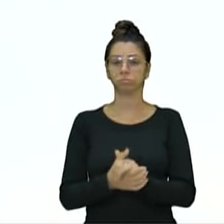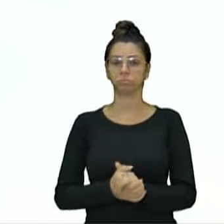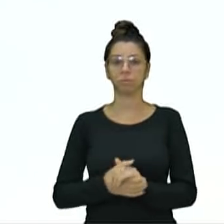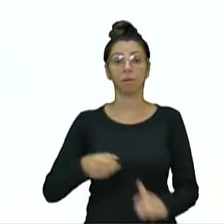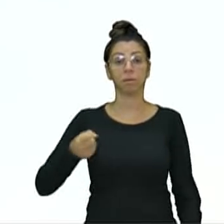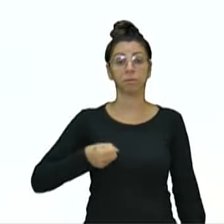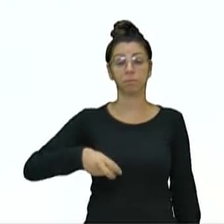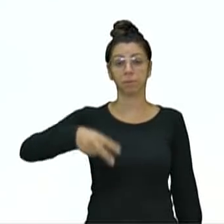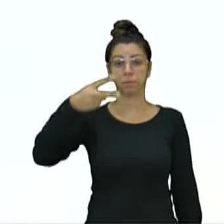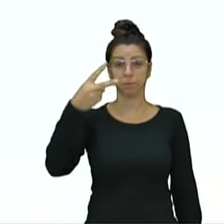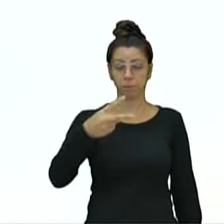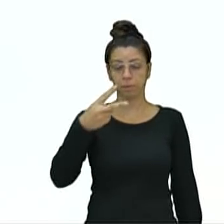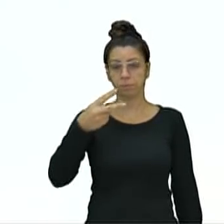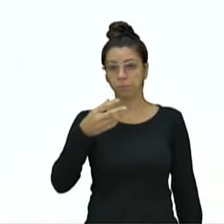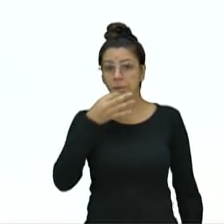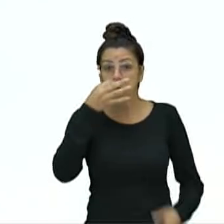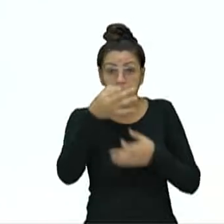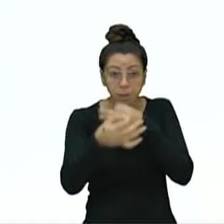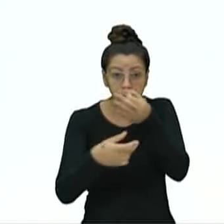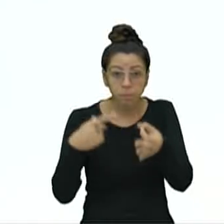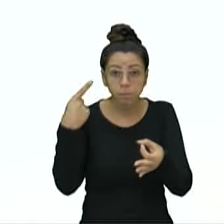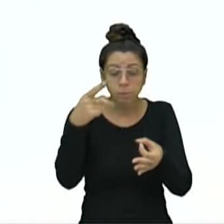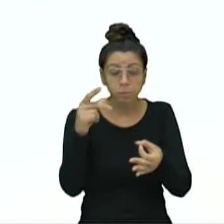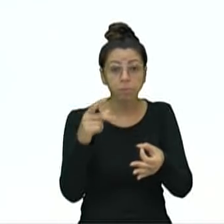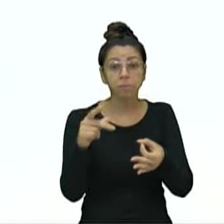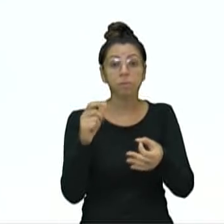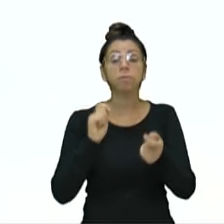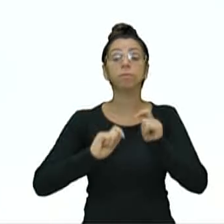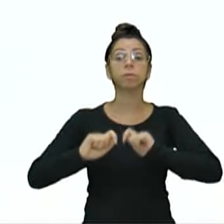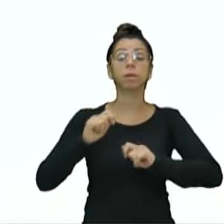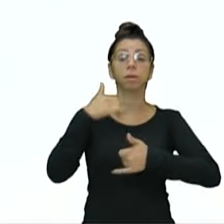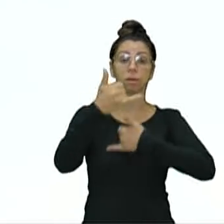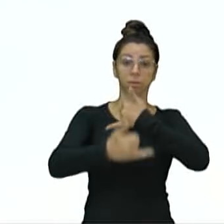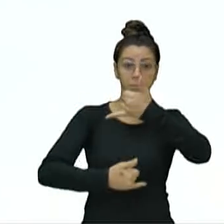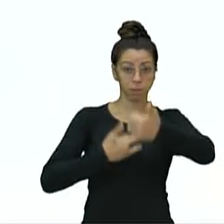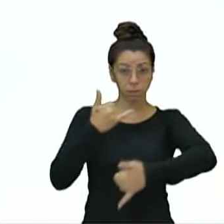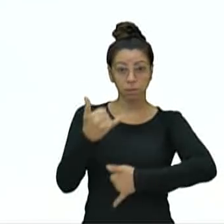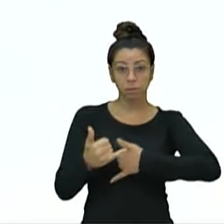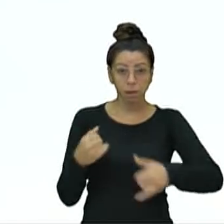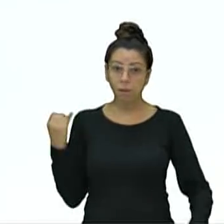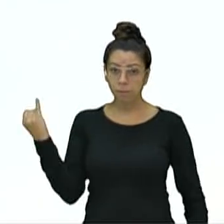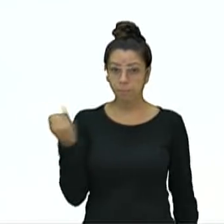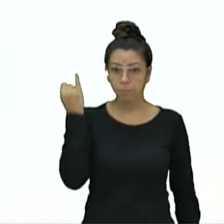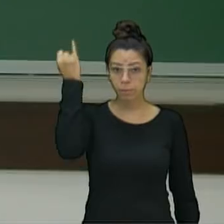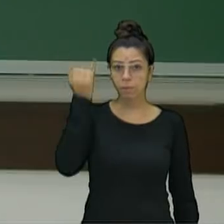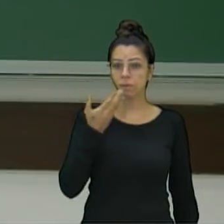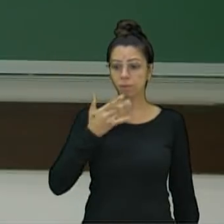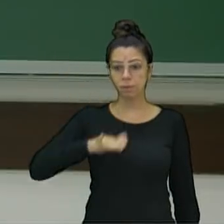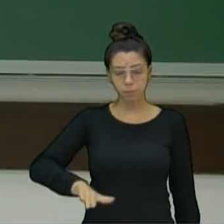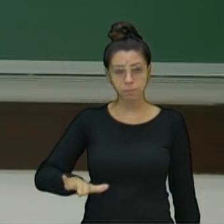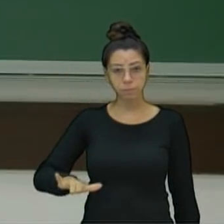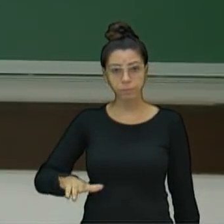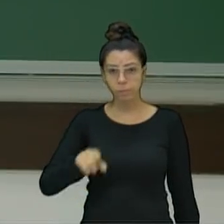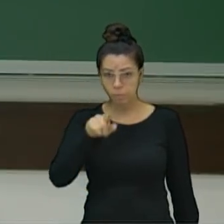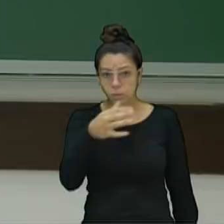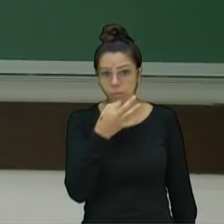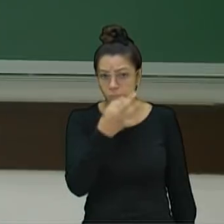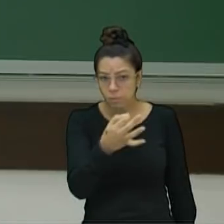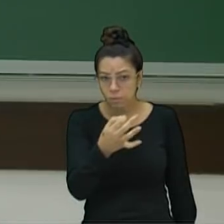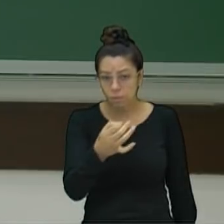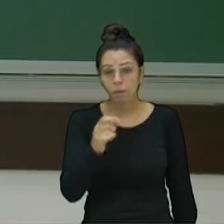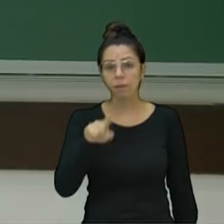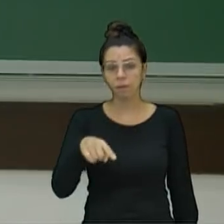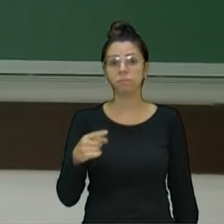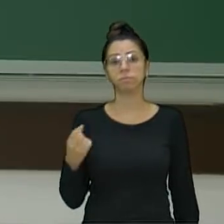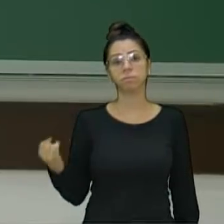sua opinião, as atividades recreativas são importantes na infância? Você acha que é importante as